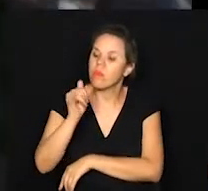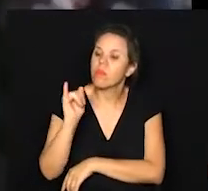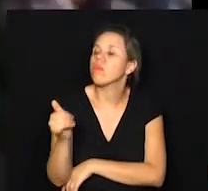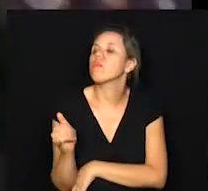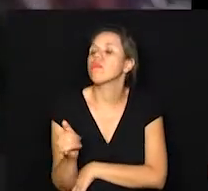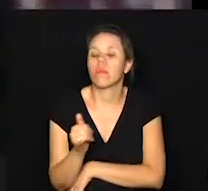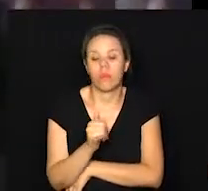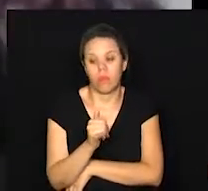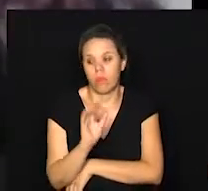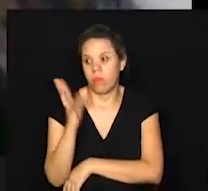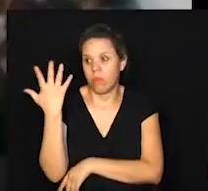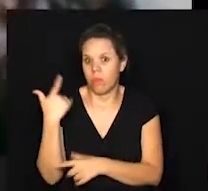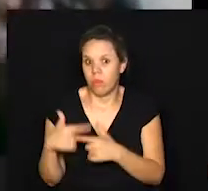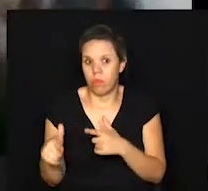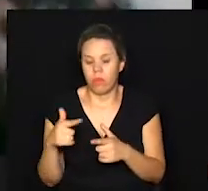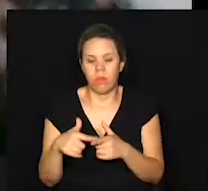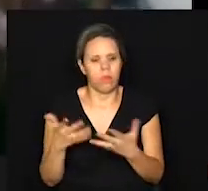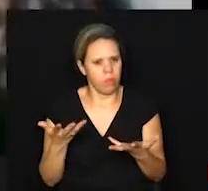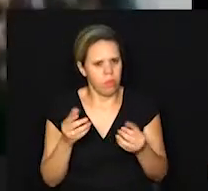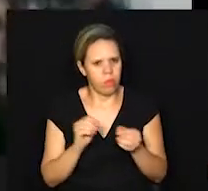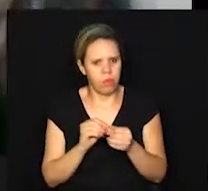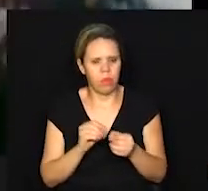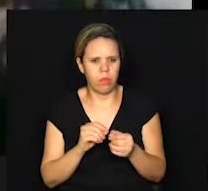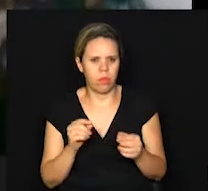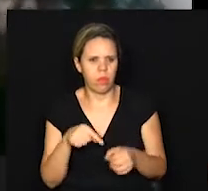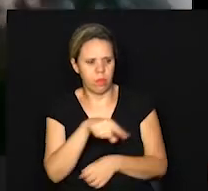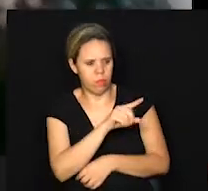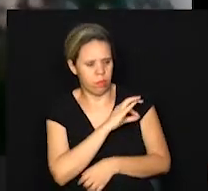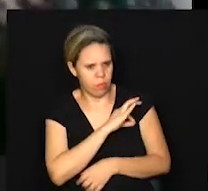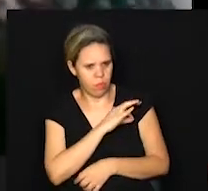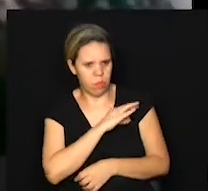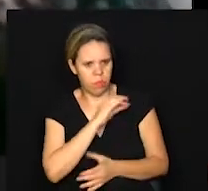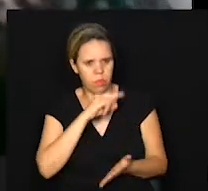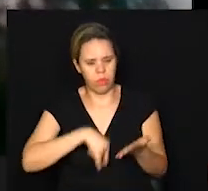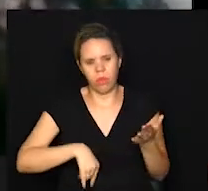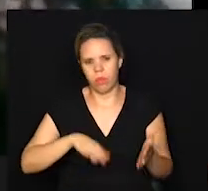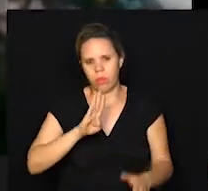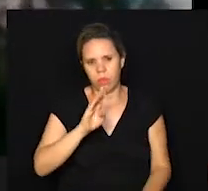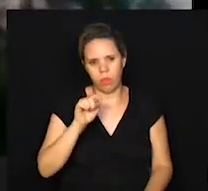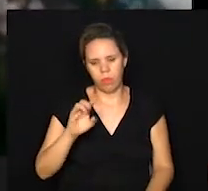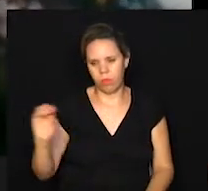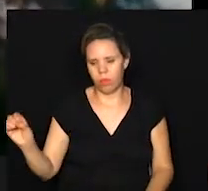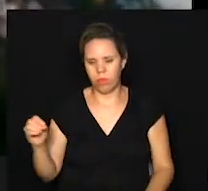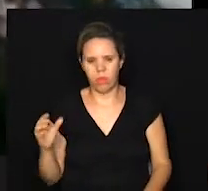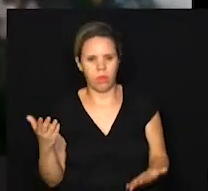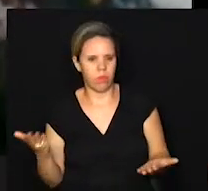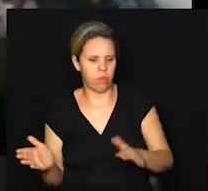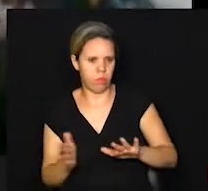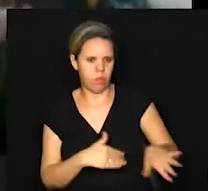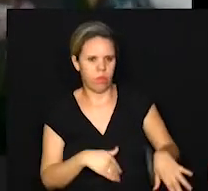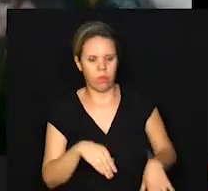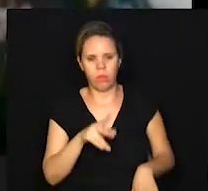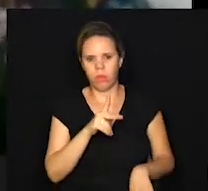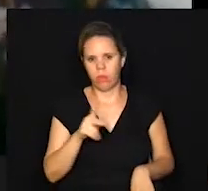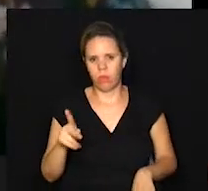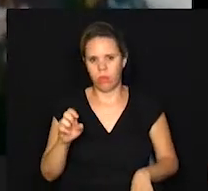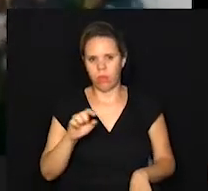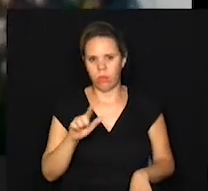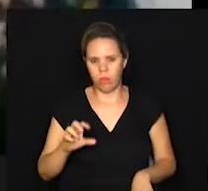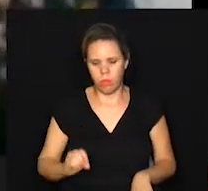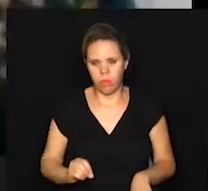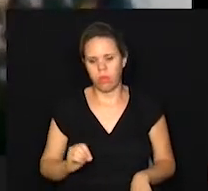querendo fazer um boletim de ocorrência. E o professor Enzo, tanto quanto a professora Ana, disseram que isso nunca